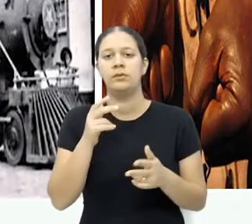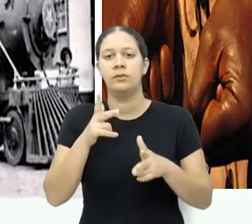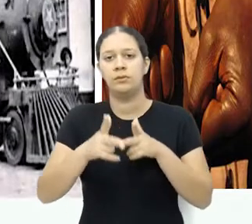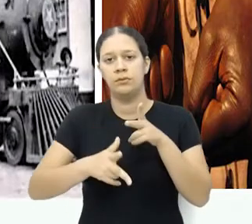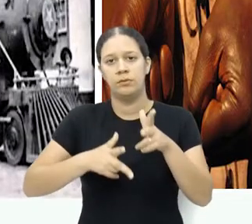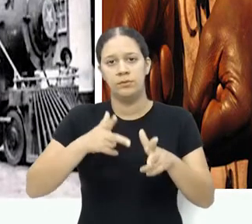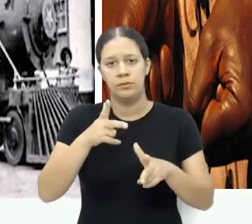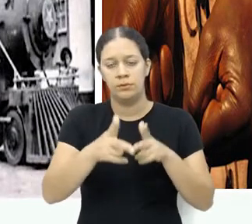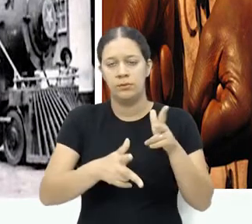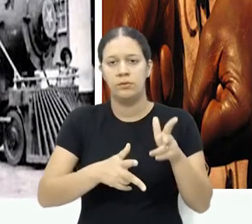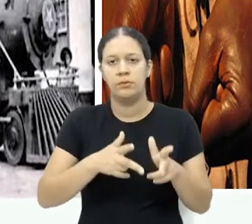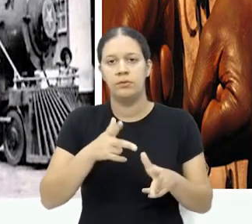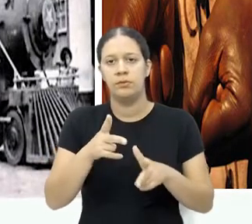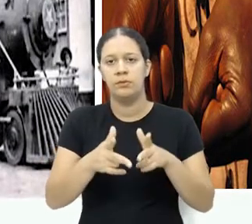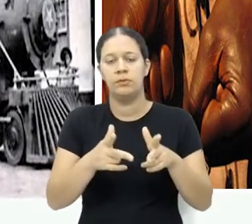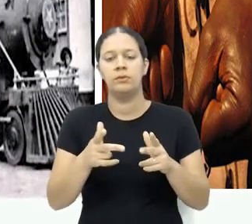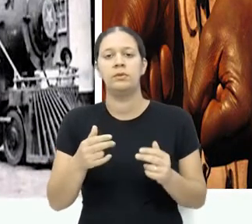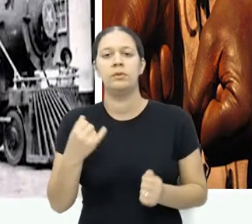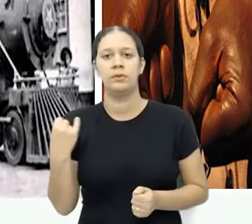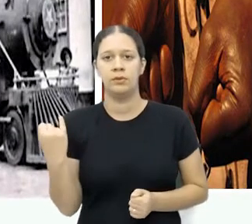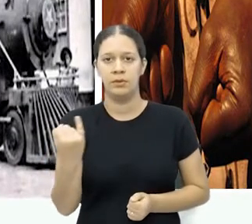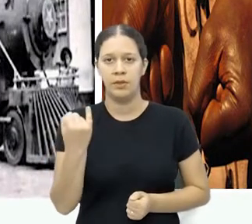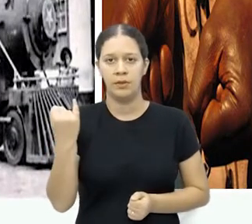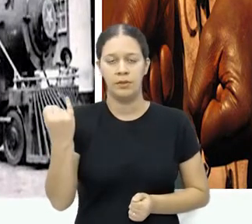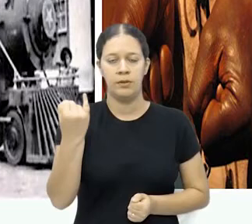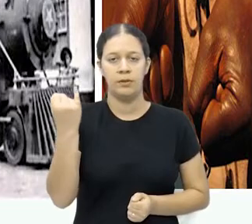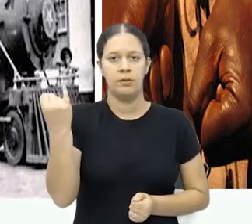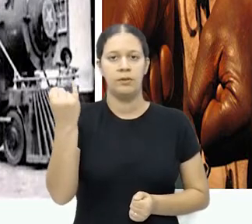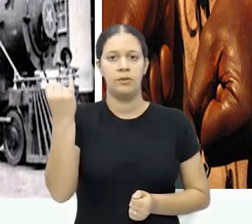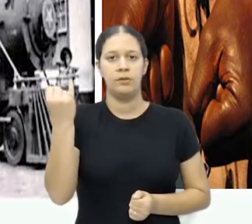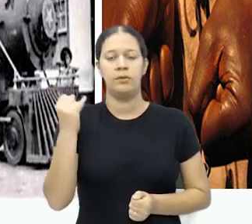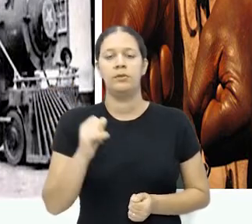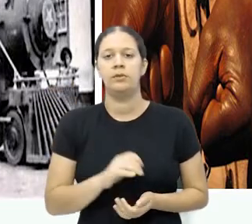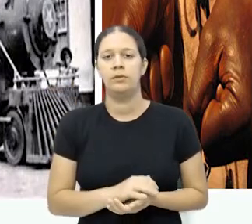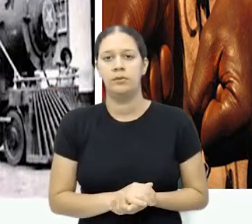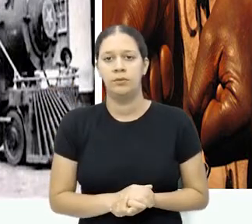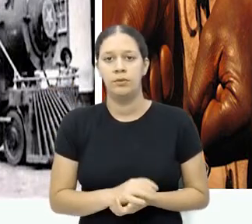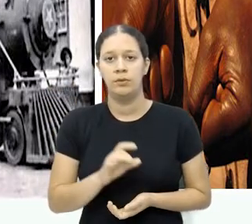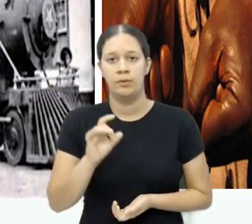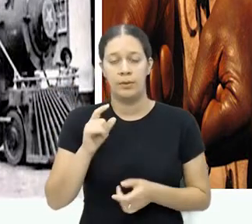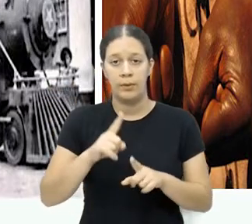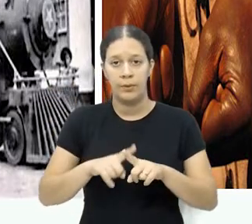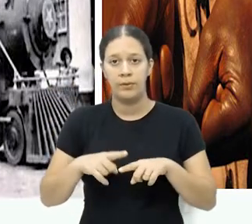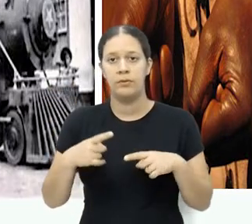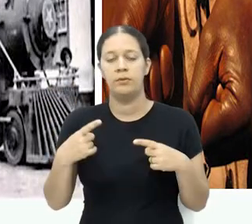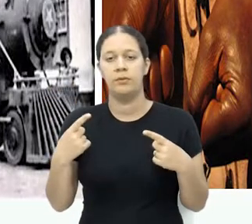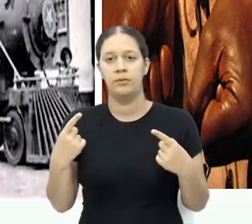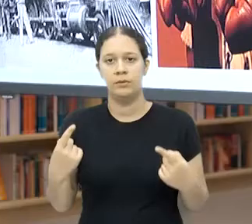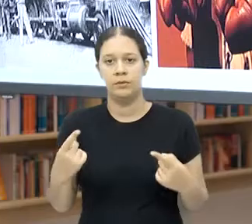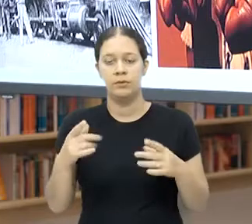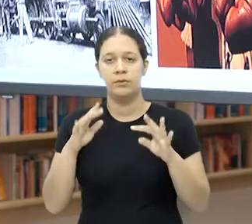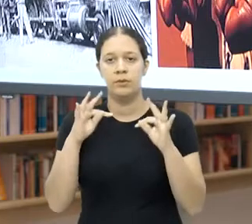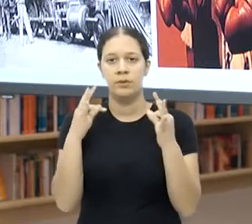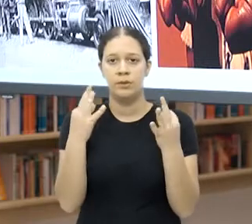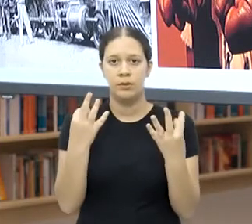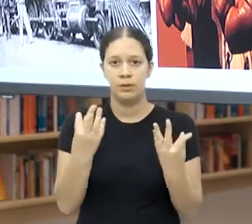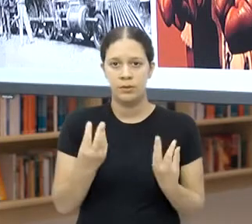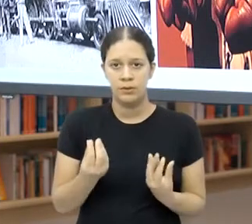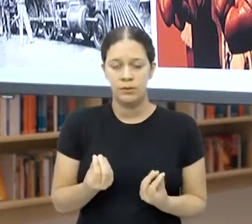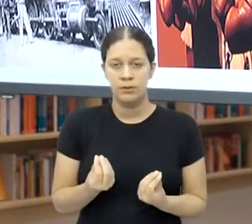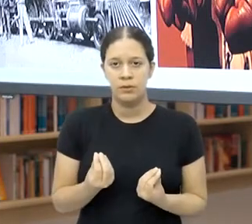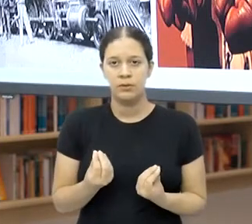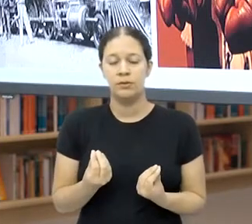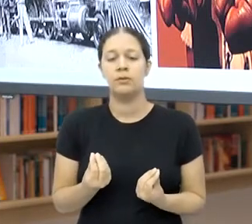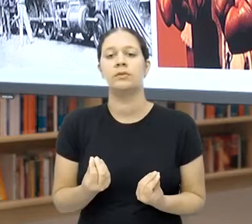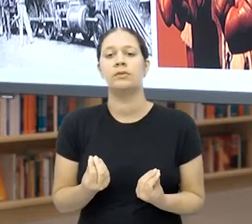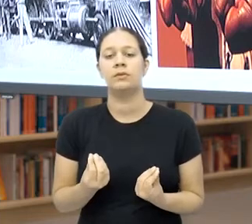que é levado até o porto. E o importante é que não é só esse escoamento, mas todo esse escoamento, tá